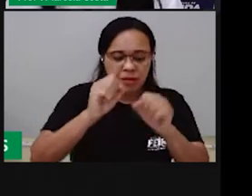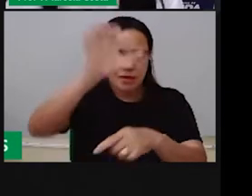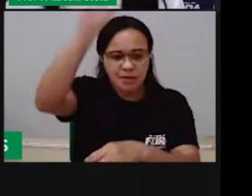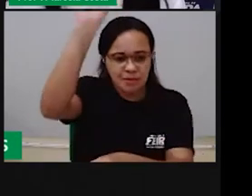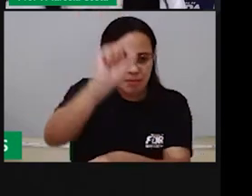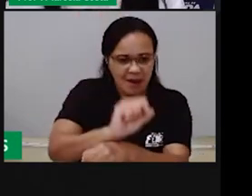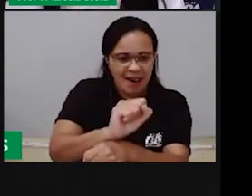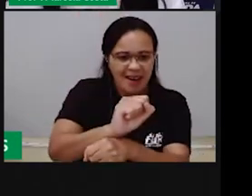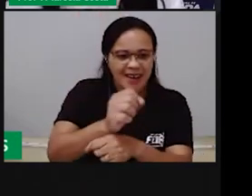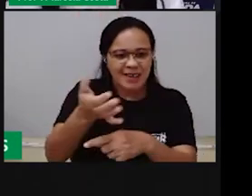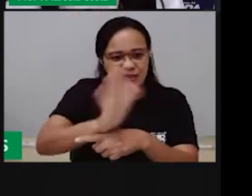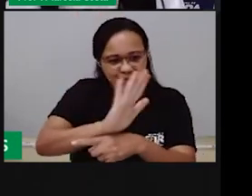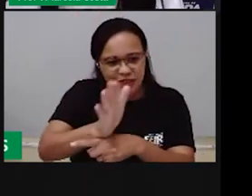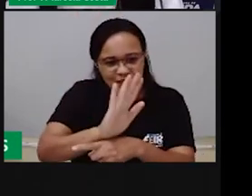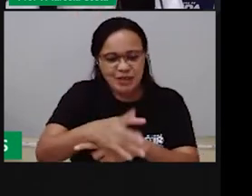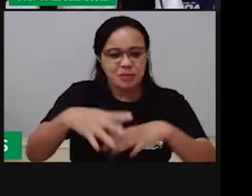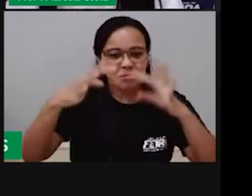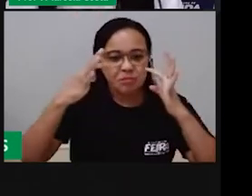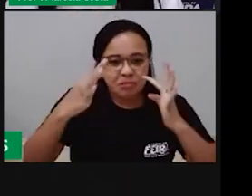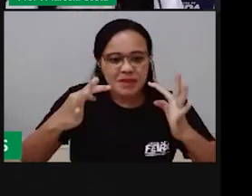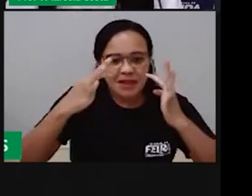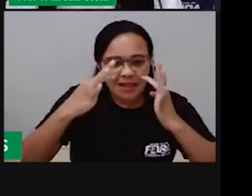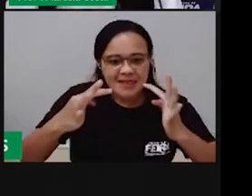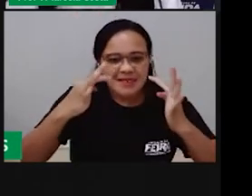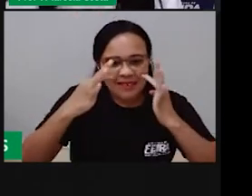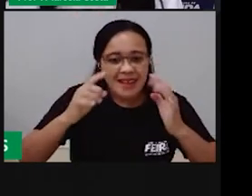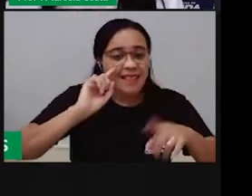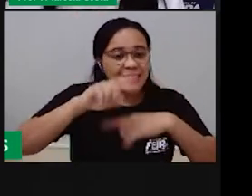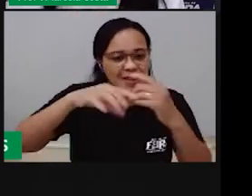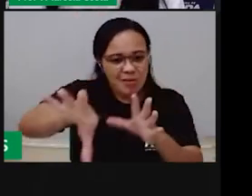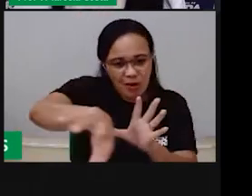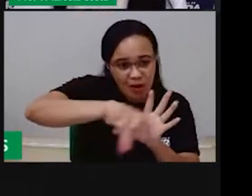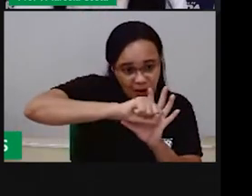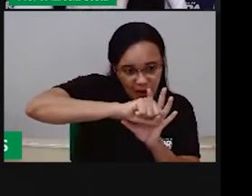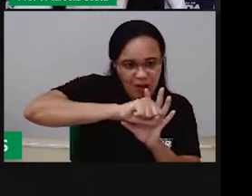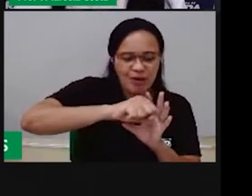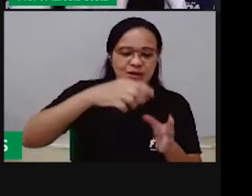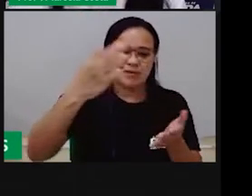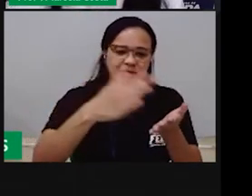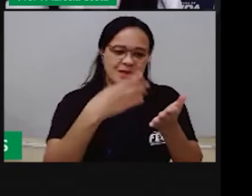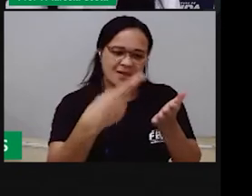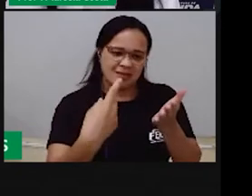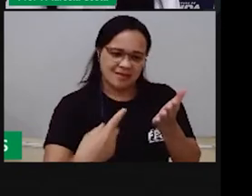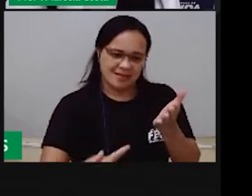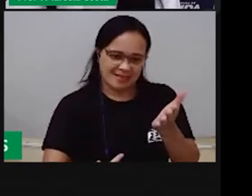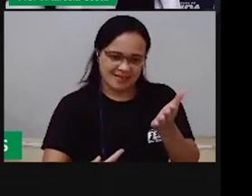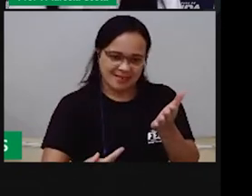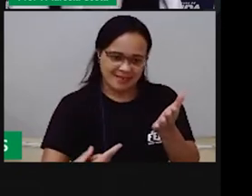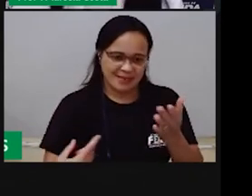momento para conseguir copiar as palavras no caderno, tá?